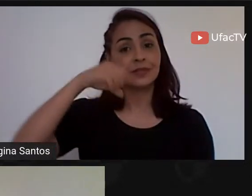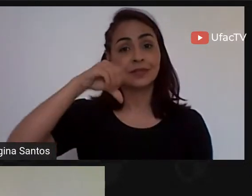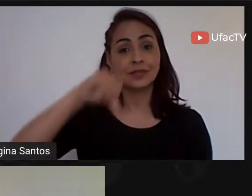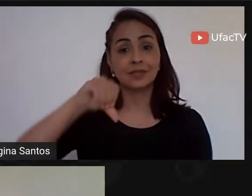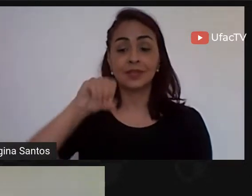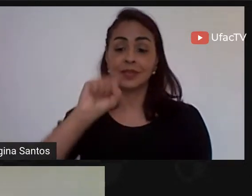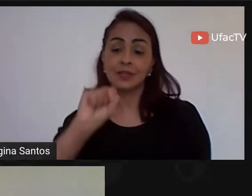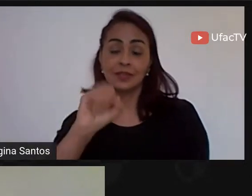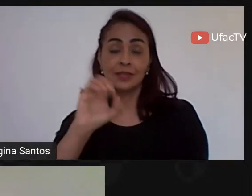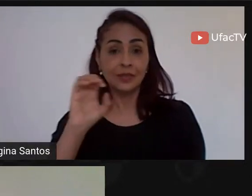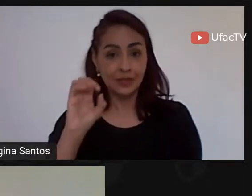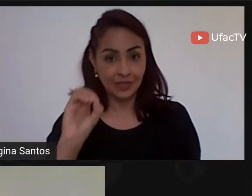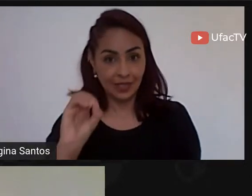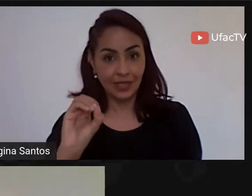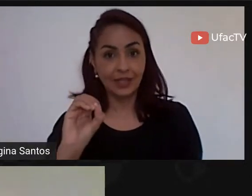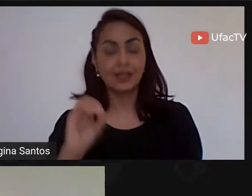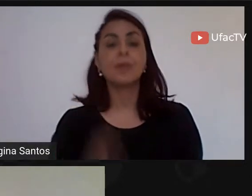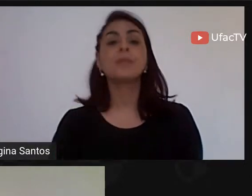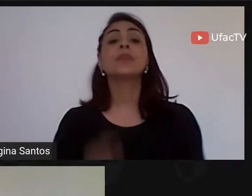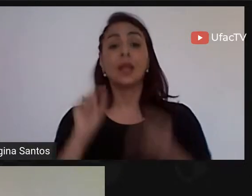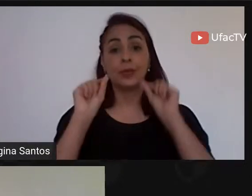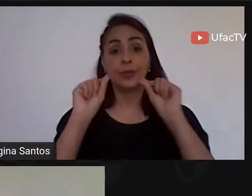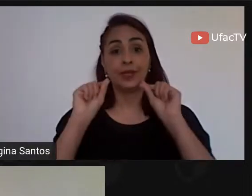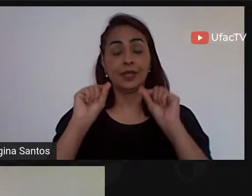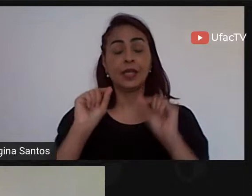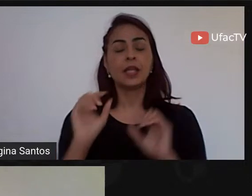embora a gente reviste, a ideia